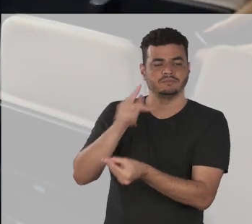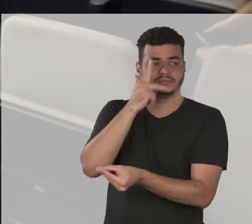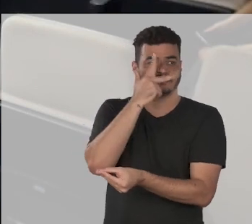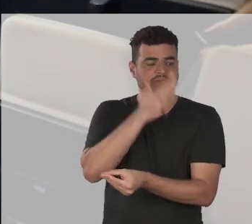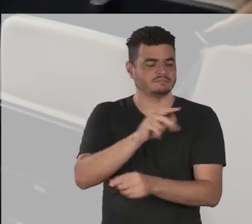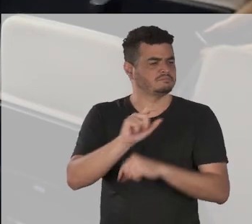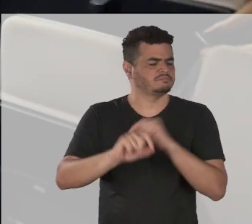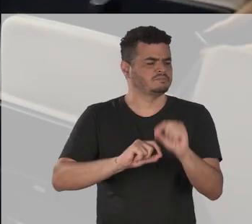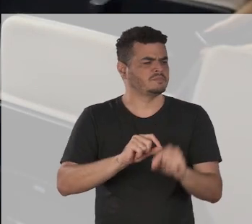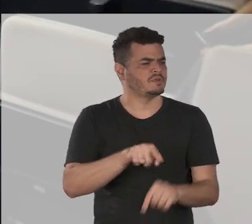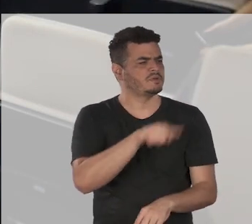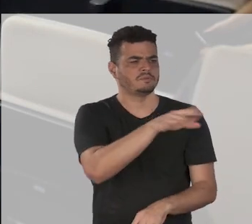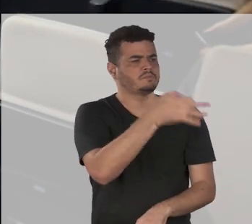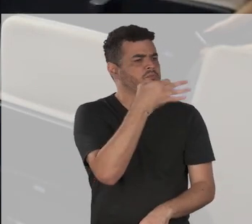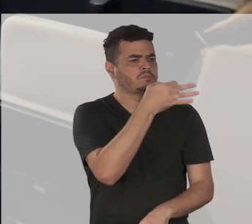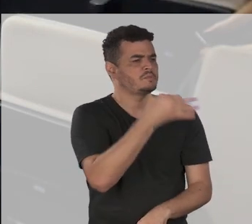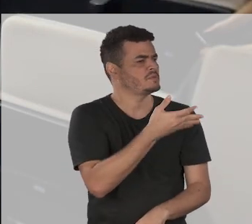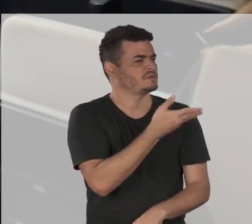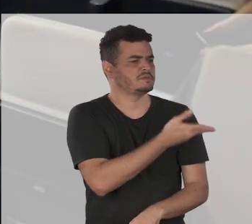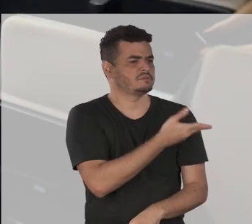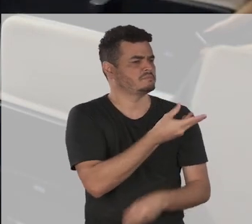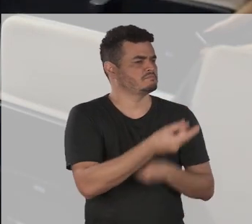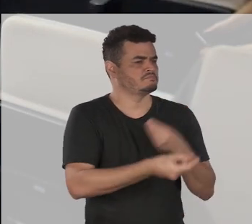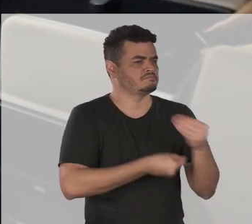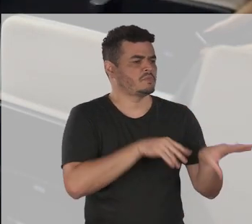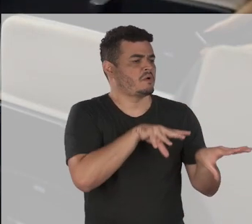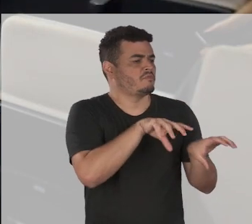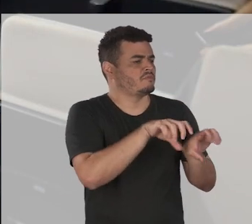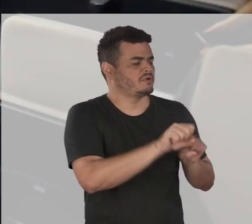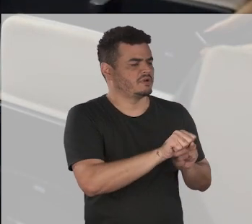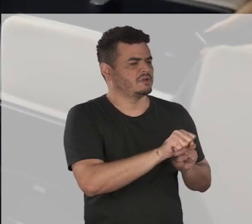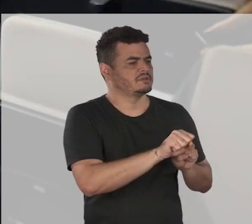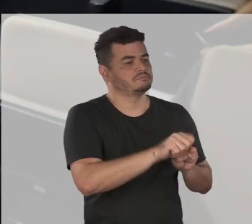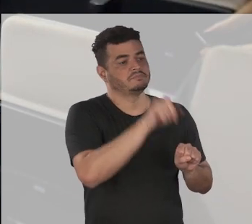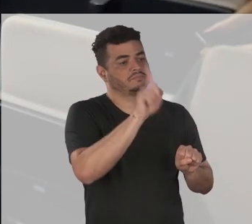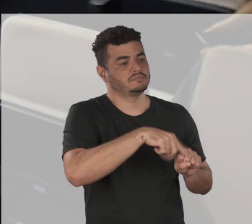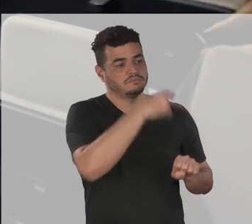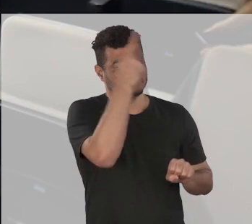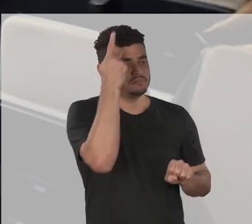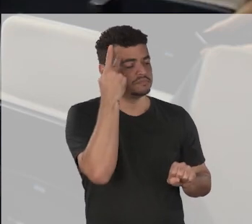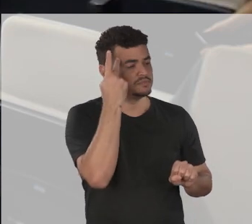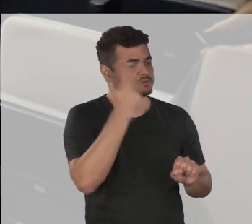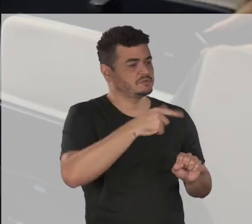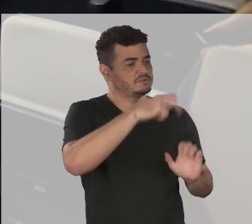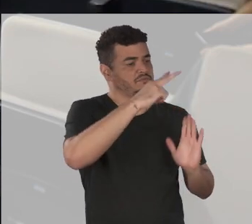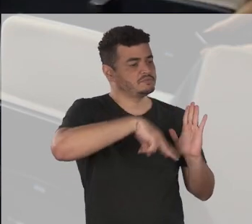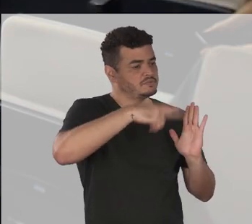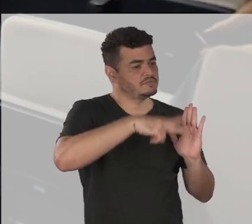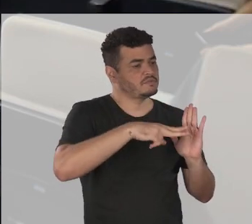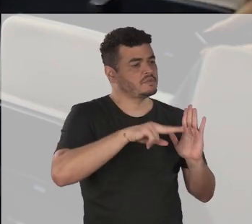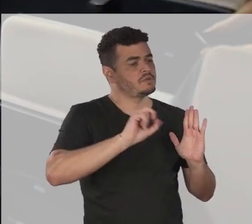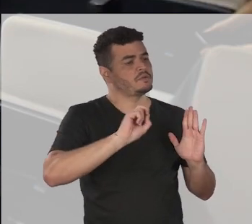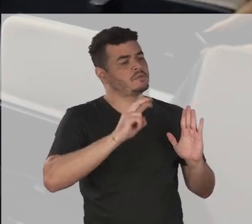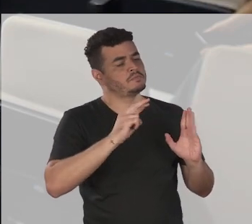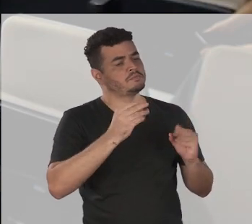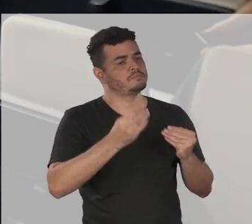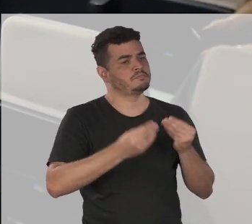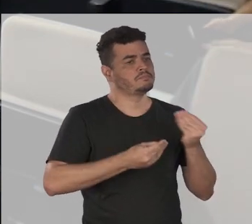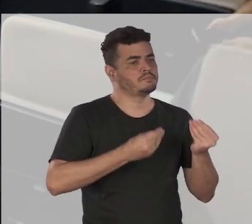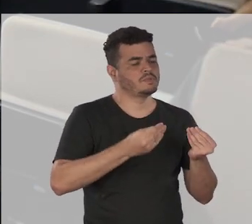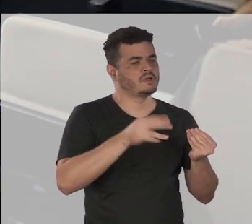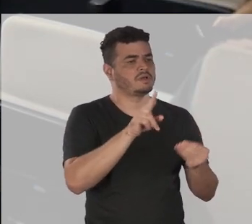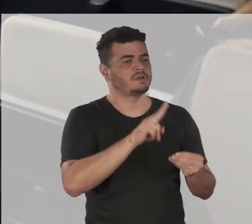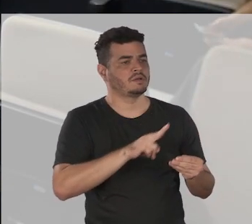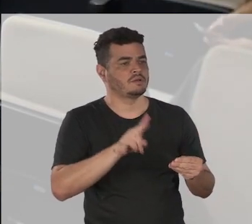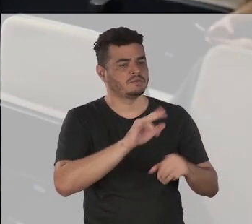das obras. Como é que você enxerga no processo de formação do leitor, né, a utilização desses caminhos,